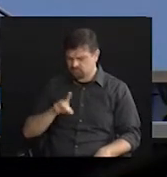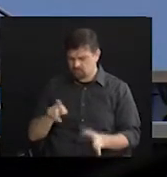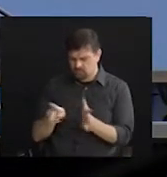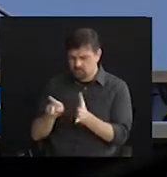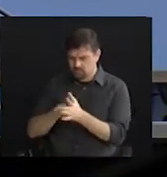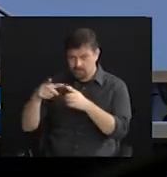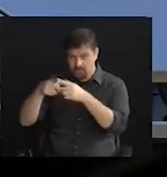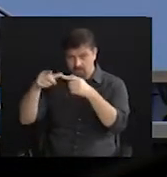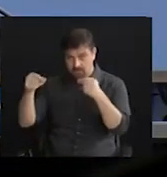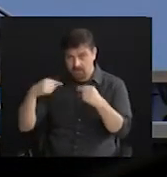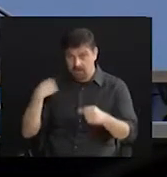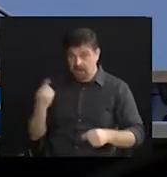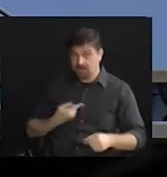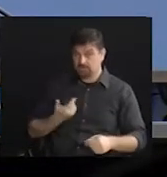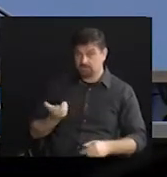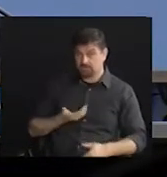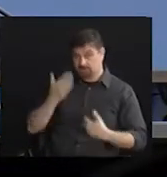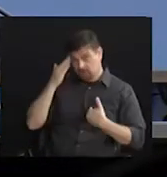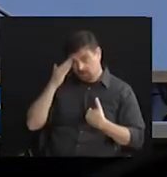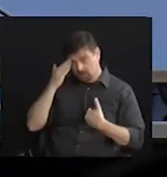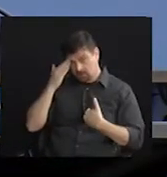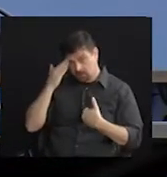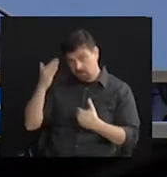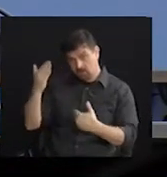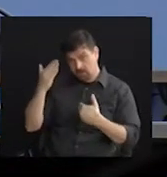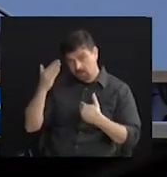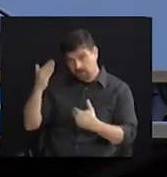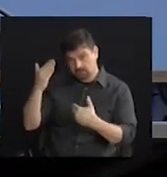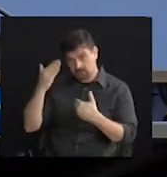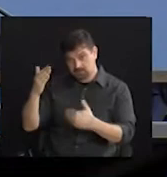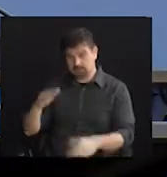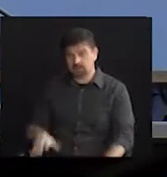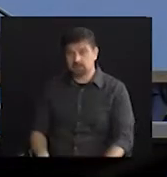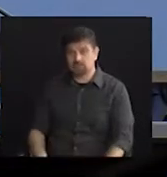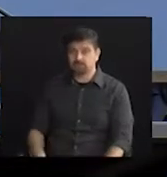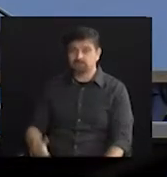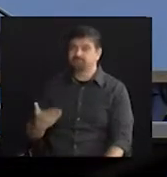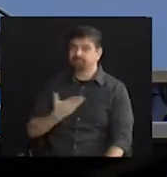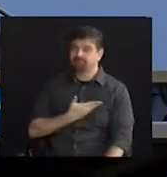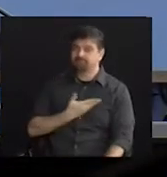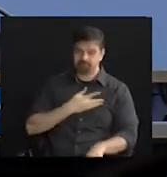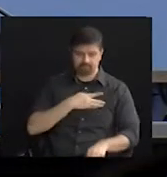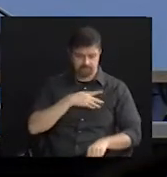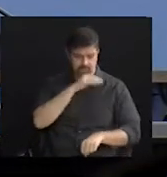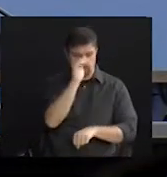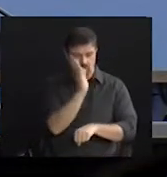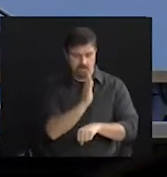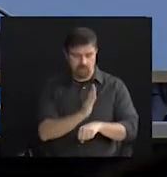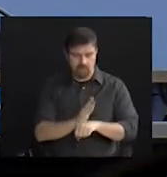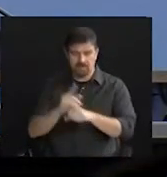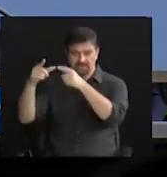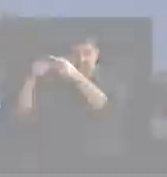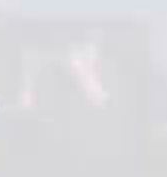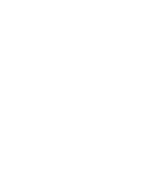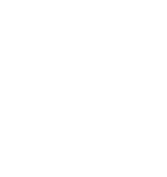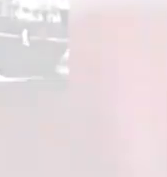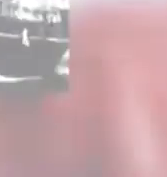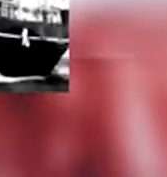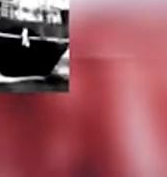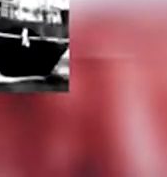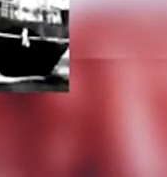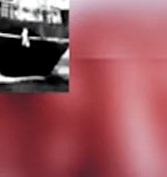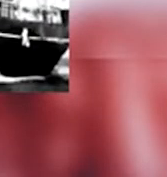demonstrar um agradecimento, vereador Alberto, professor Alberto, desta longa amizade que o povo japonês tem com o povo brasileiro.